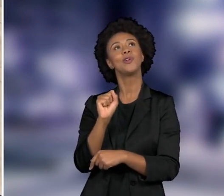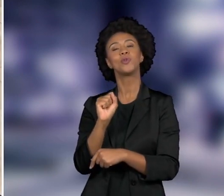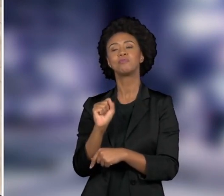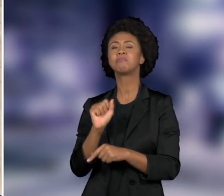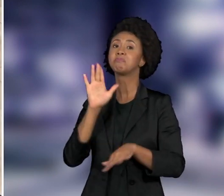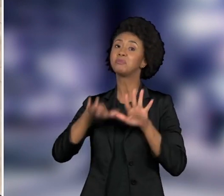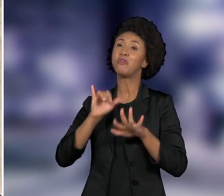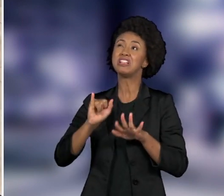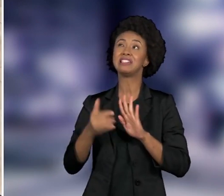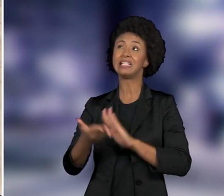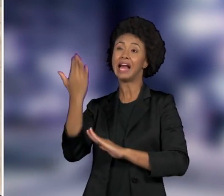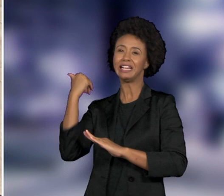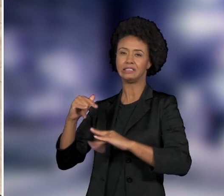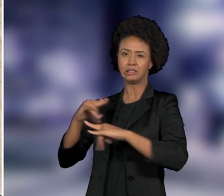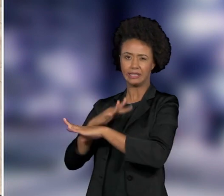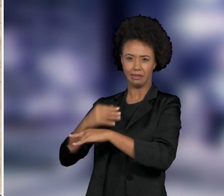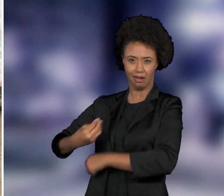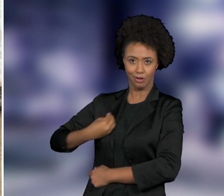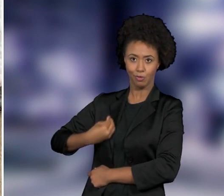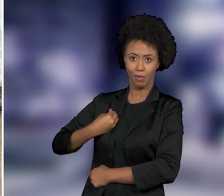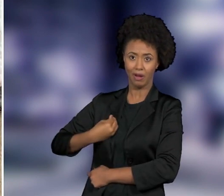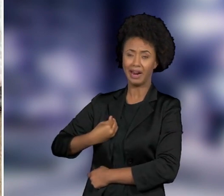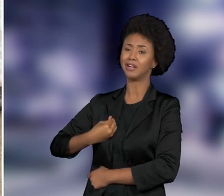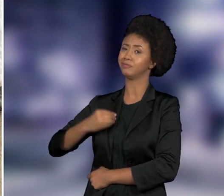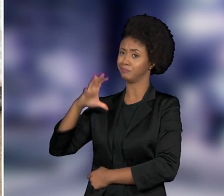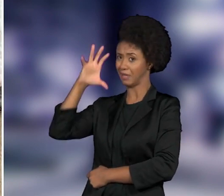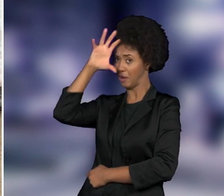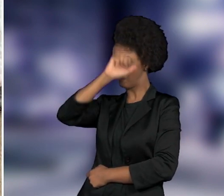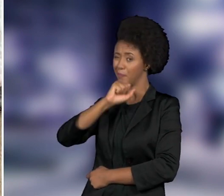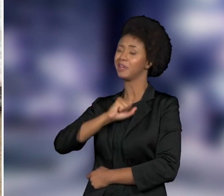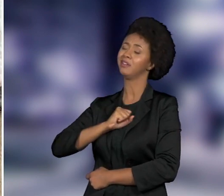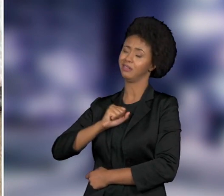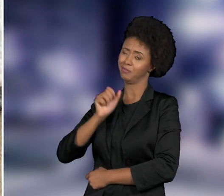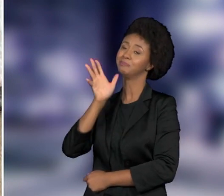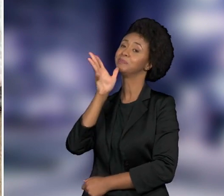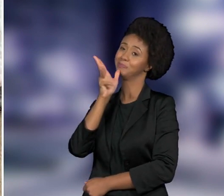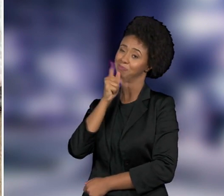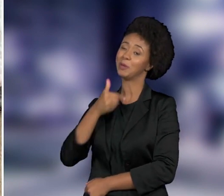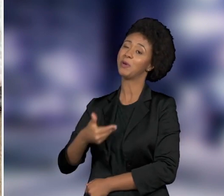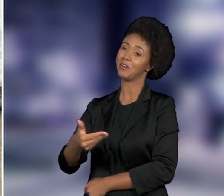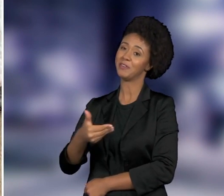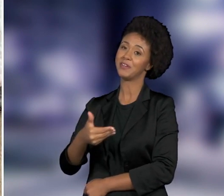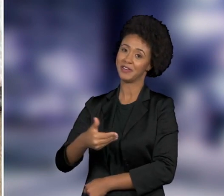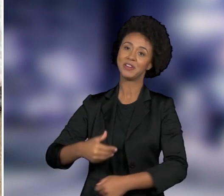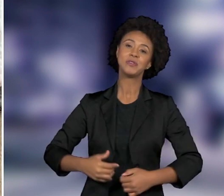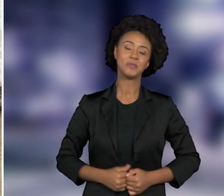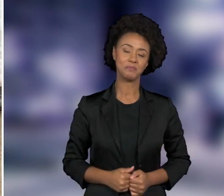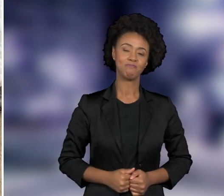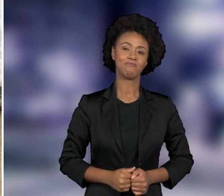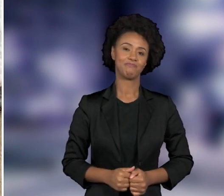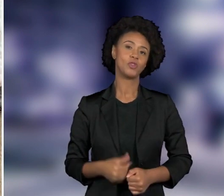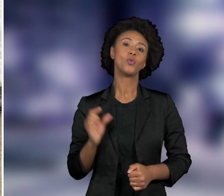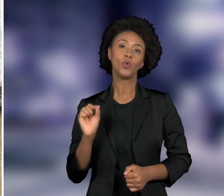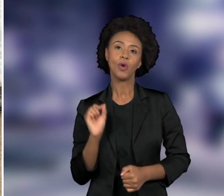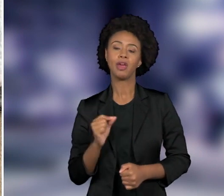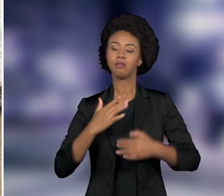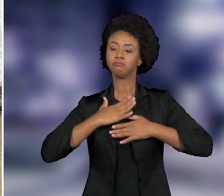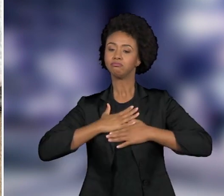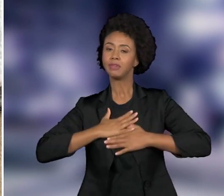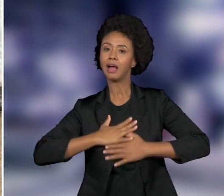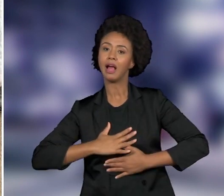demorar muito mais para aprender num grande centro urbano, que é essa parte de ter mais calma,